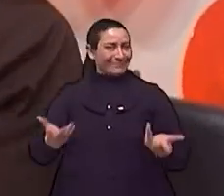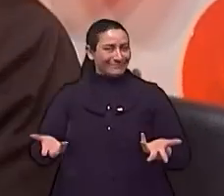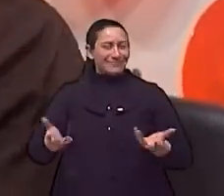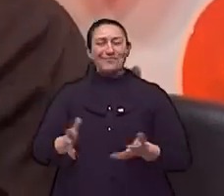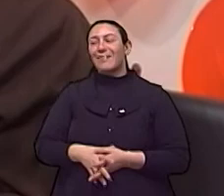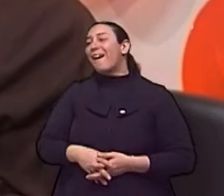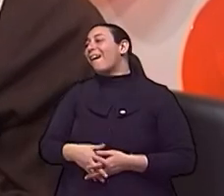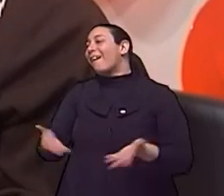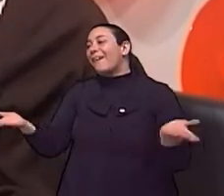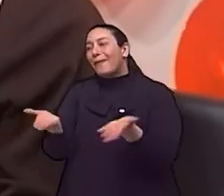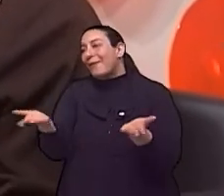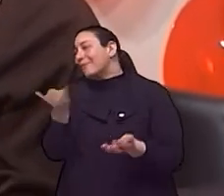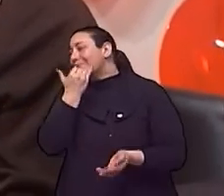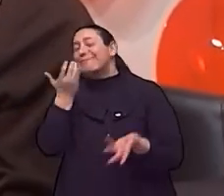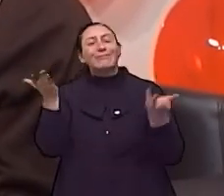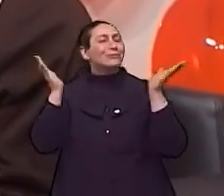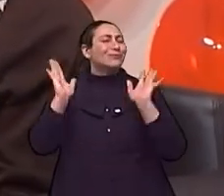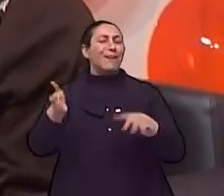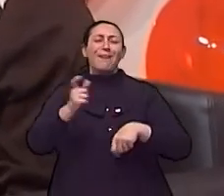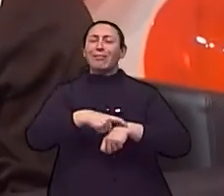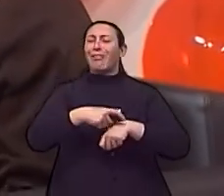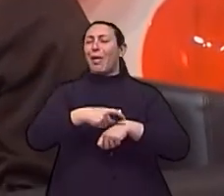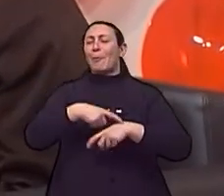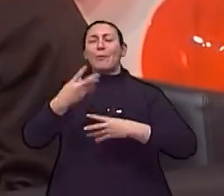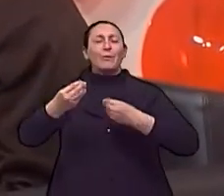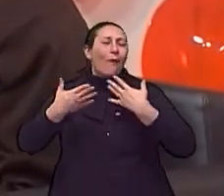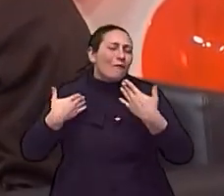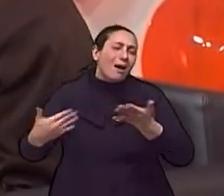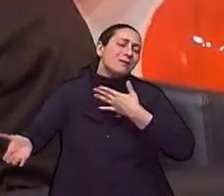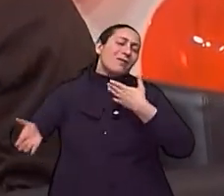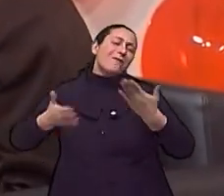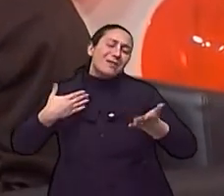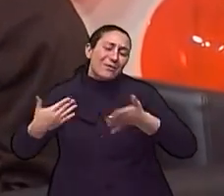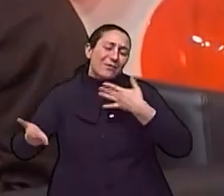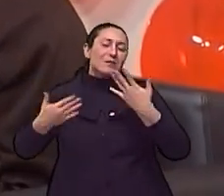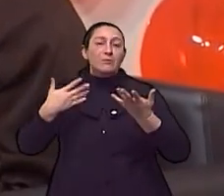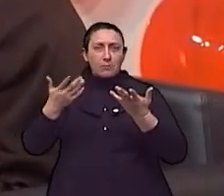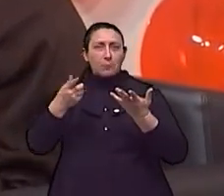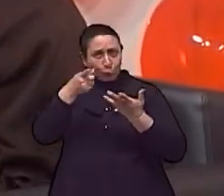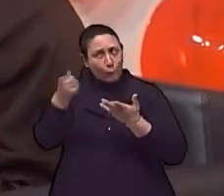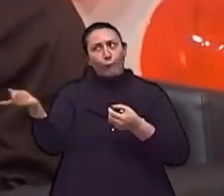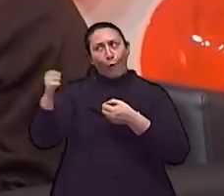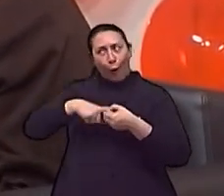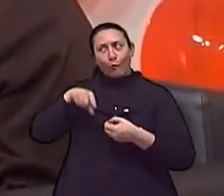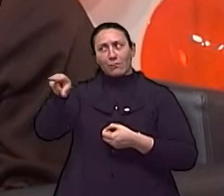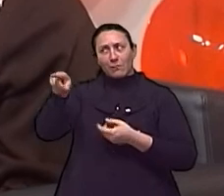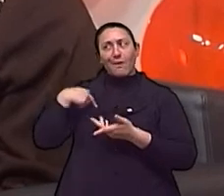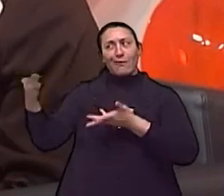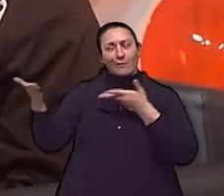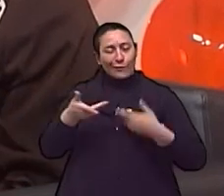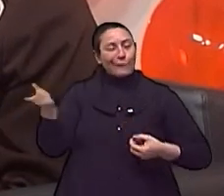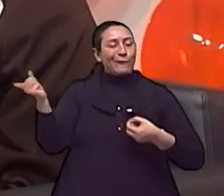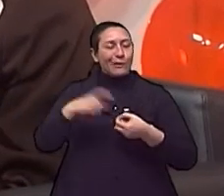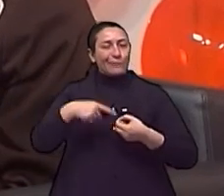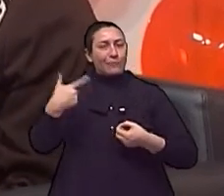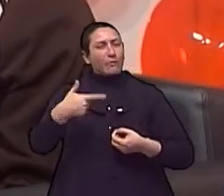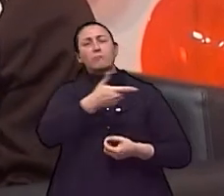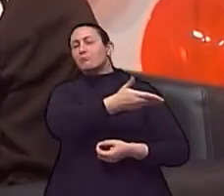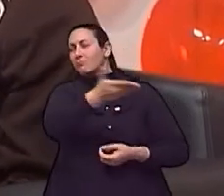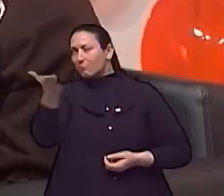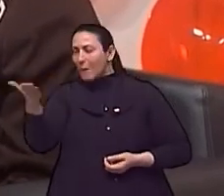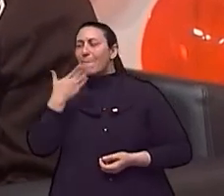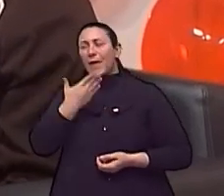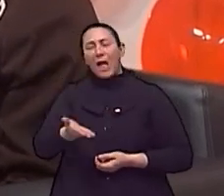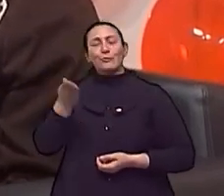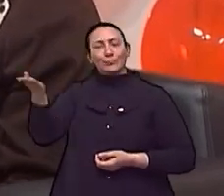continuar conversando mais o dobro desse tempo no mínimo mas não temos mais tempo mas tu volta com certeza a volta se espessam